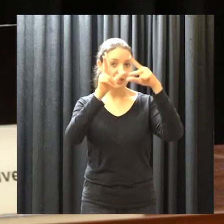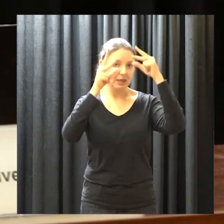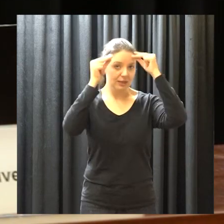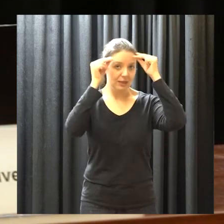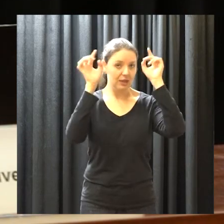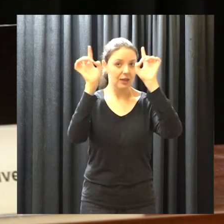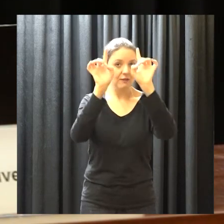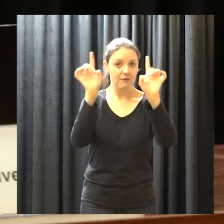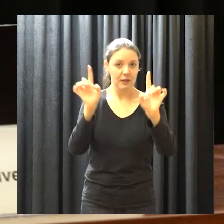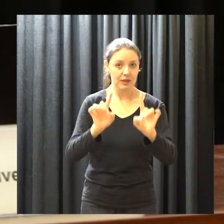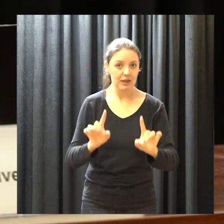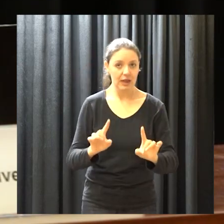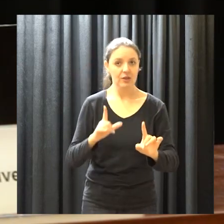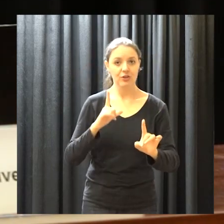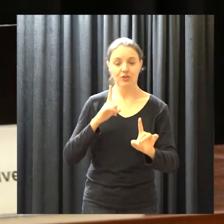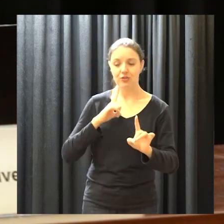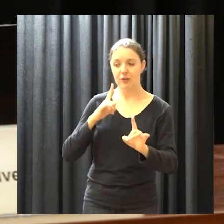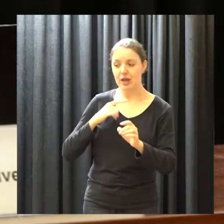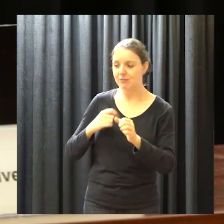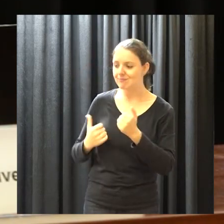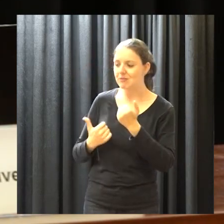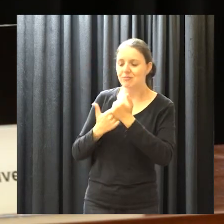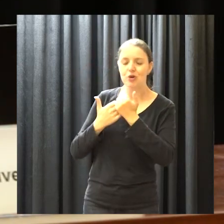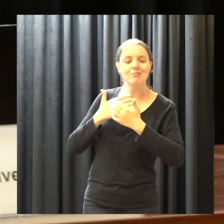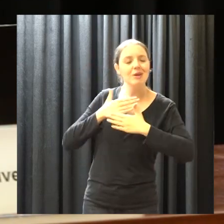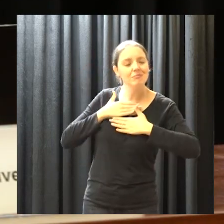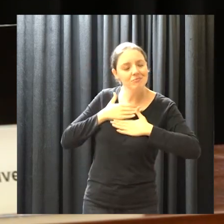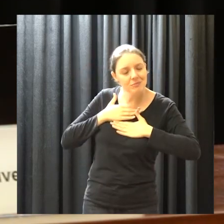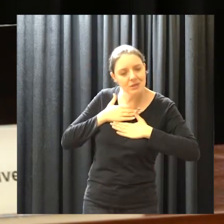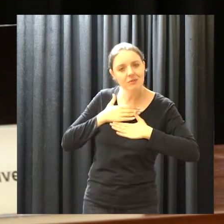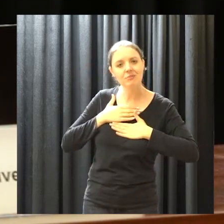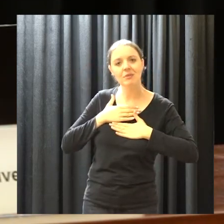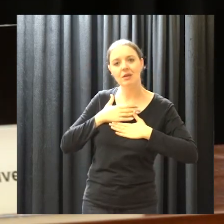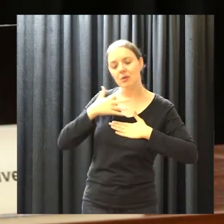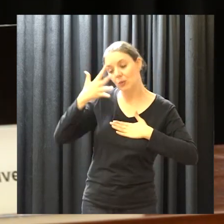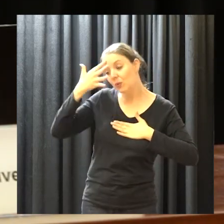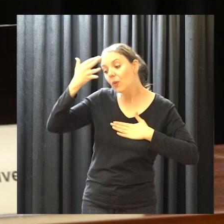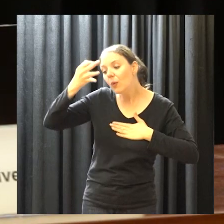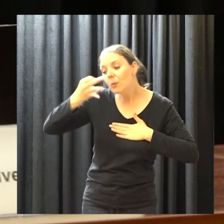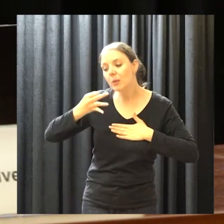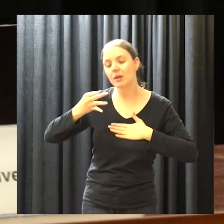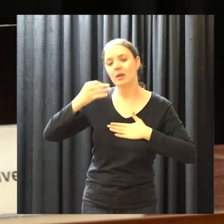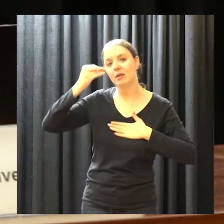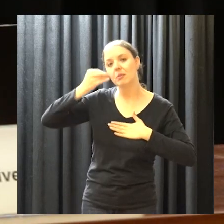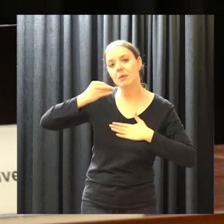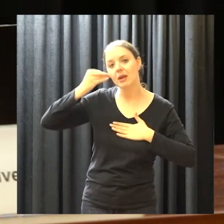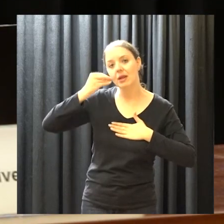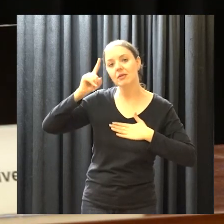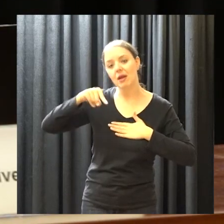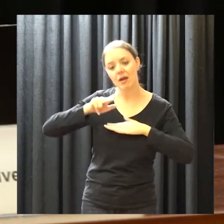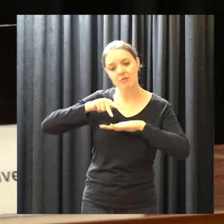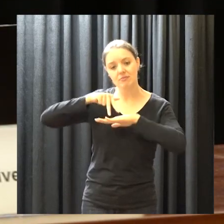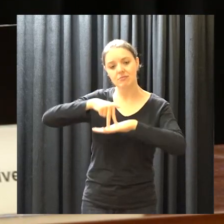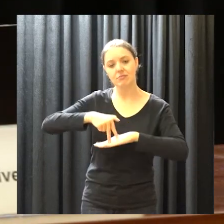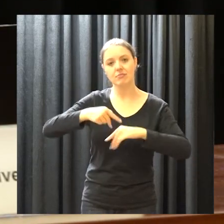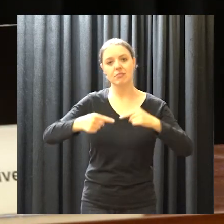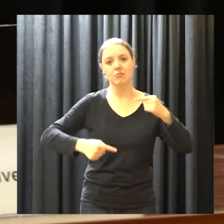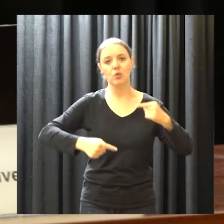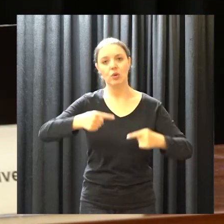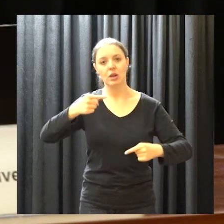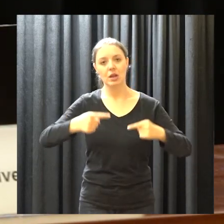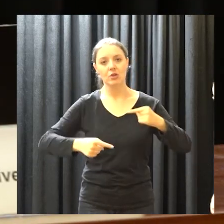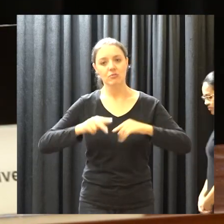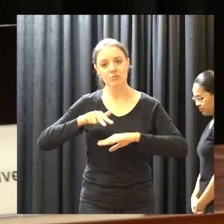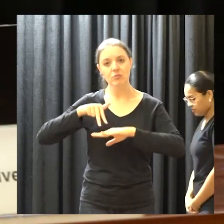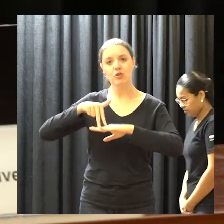tiveram uma contribuição fundamental para eu interpretar essa experiência como política e me posicionar como